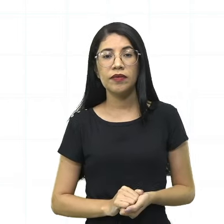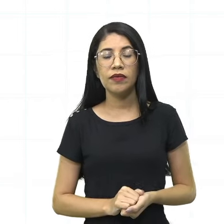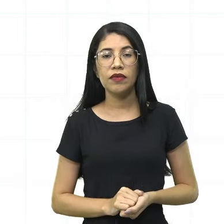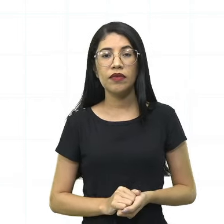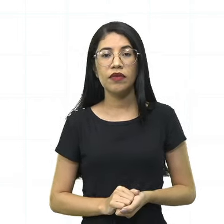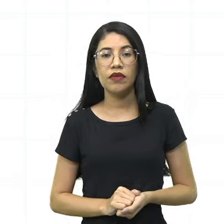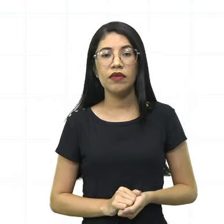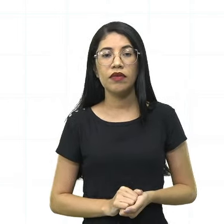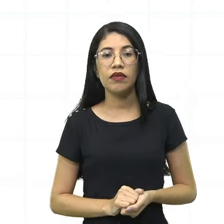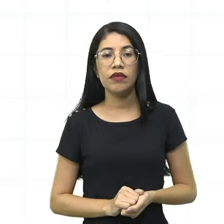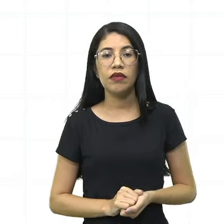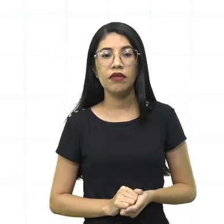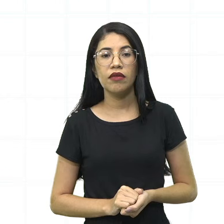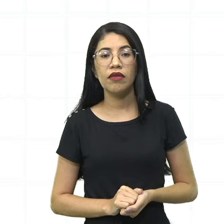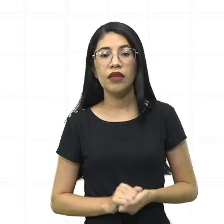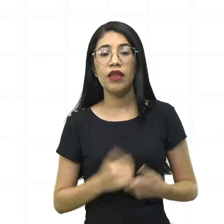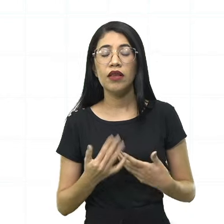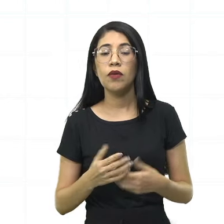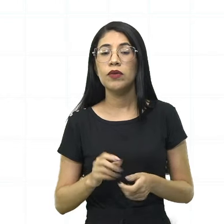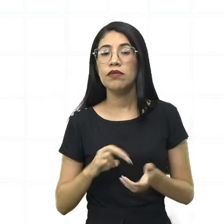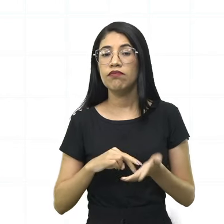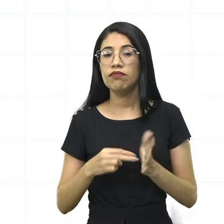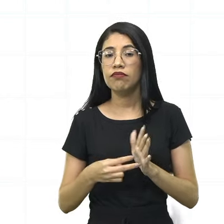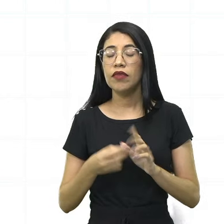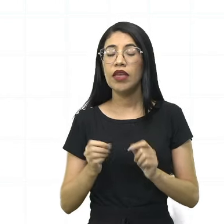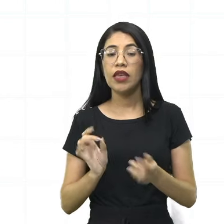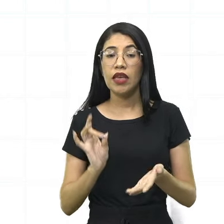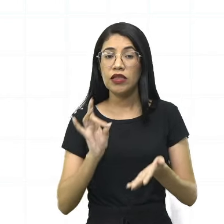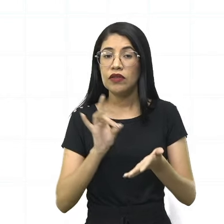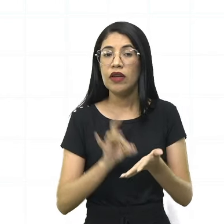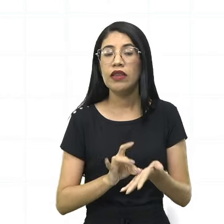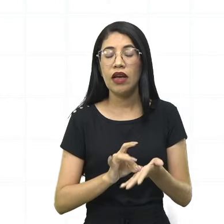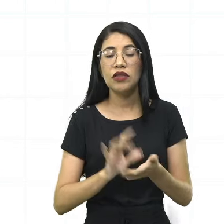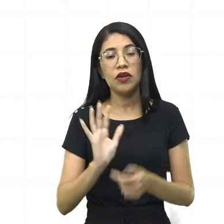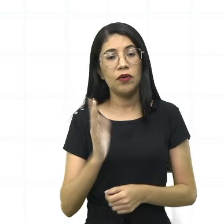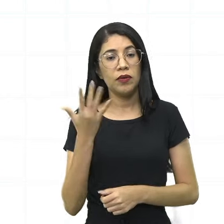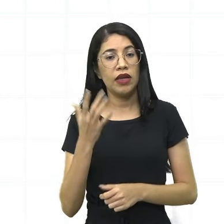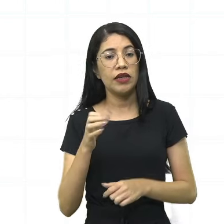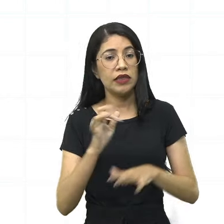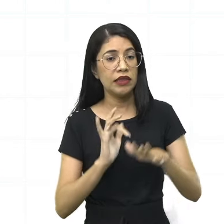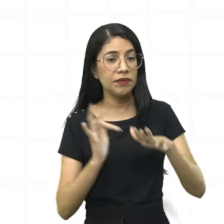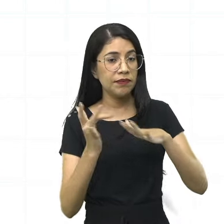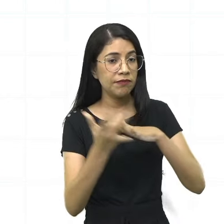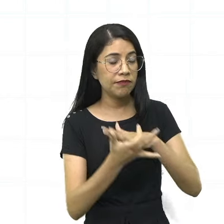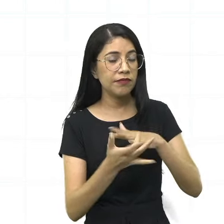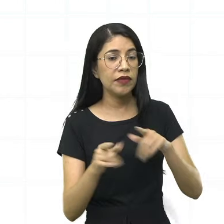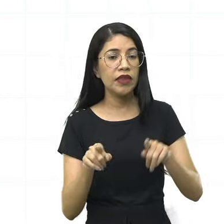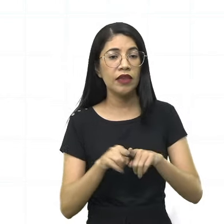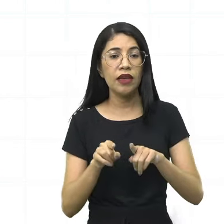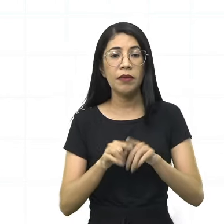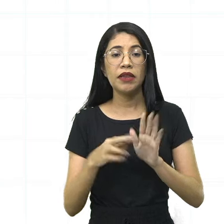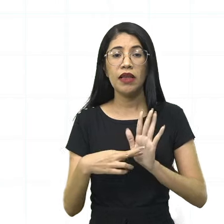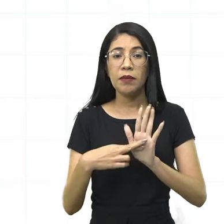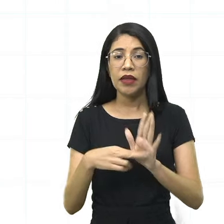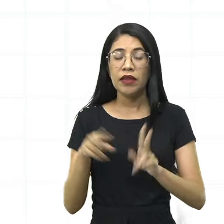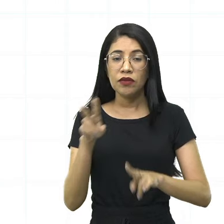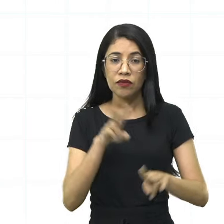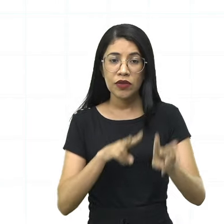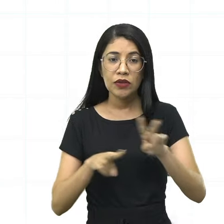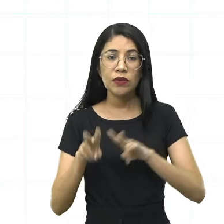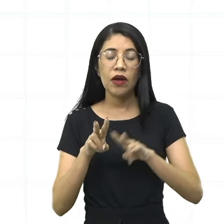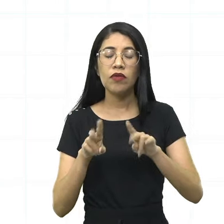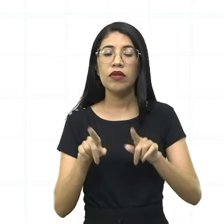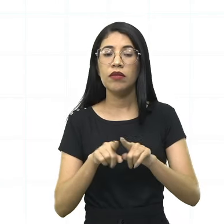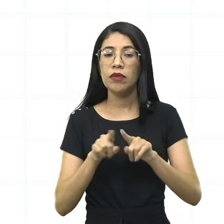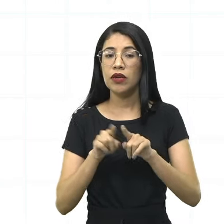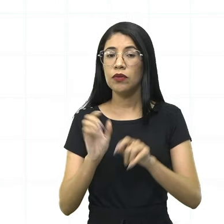Então é algo real, né, aí da questão das redes sociais, tem essa representação visual desses fatos recentes que